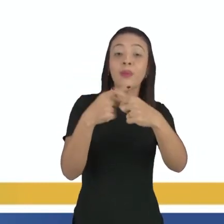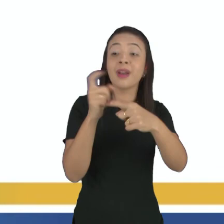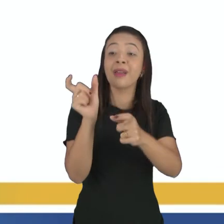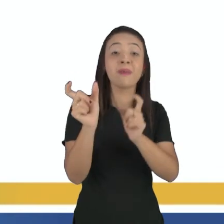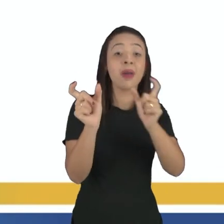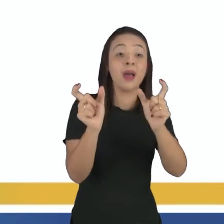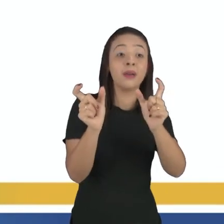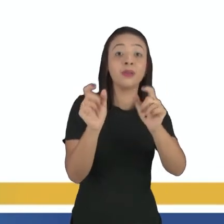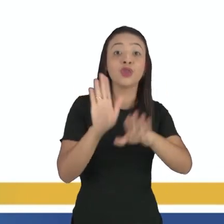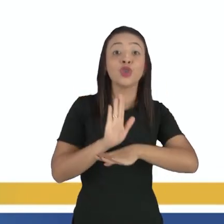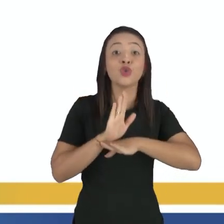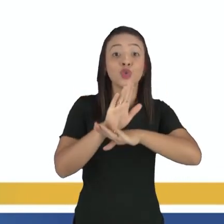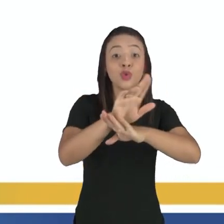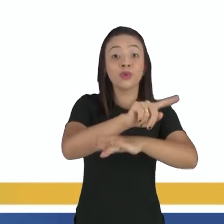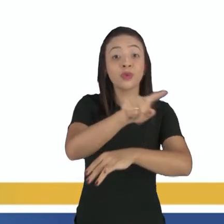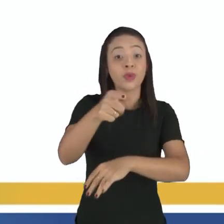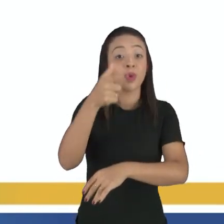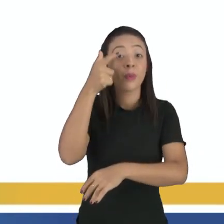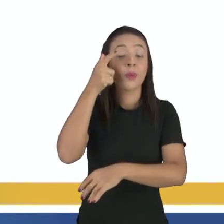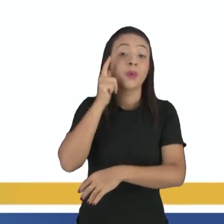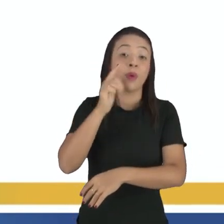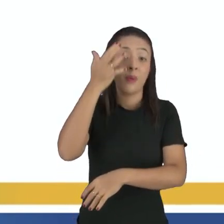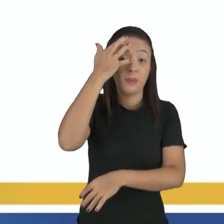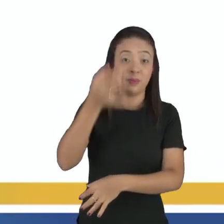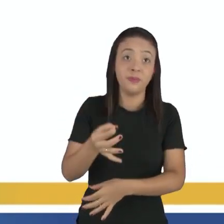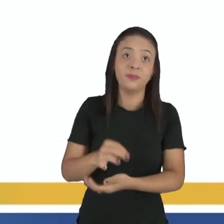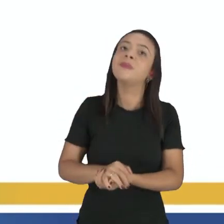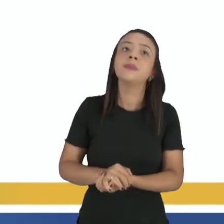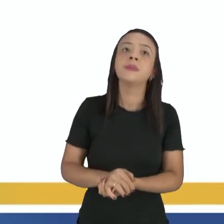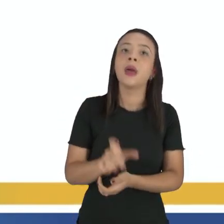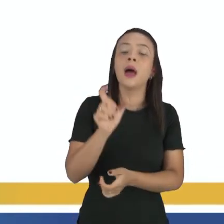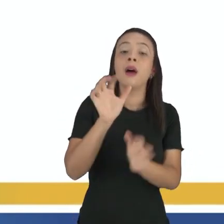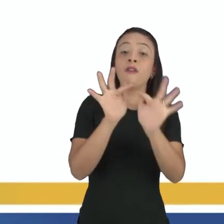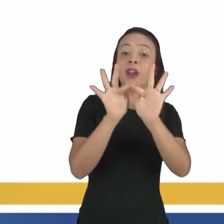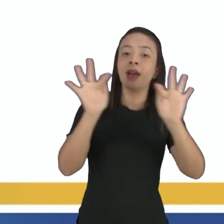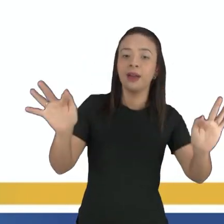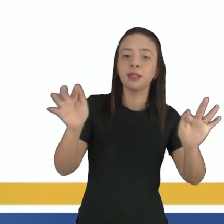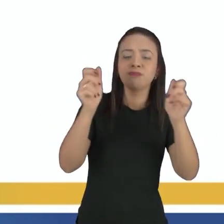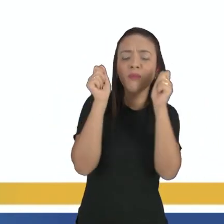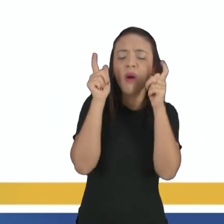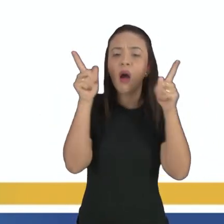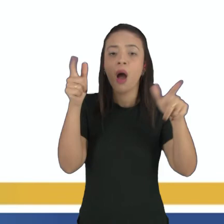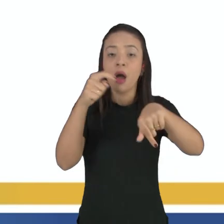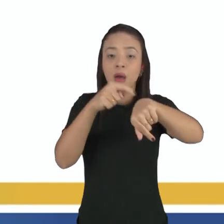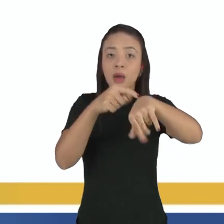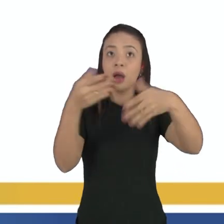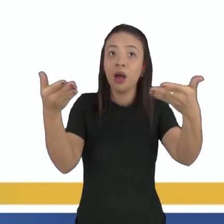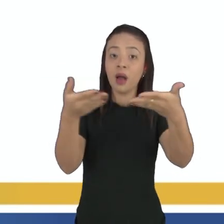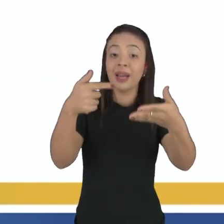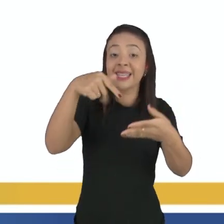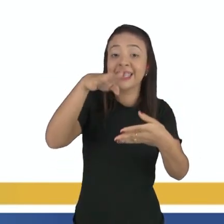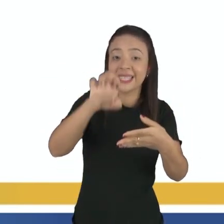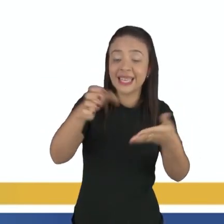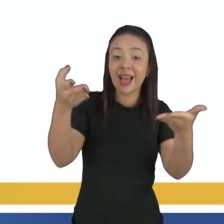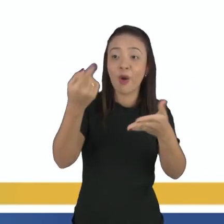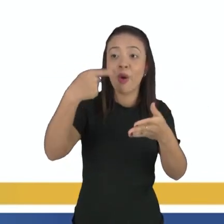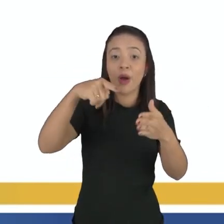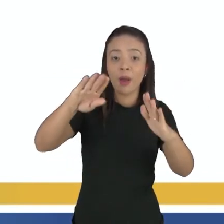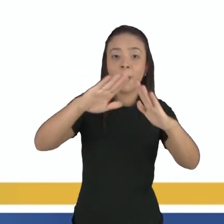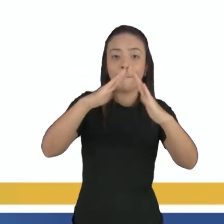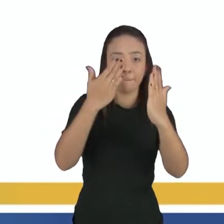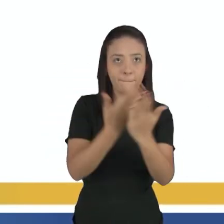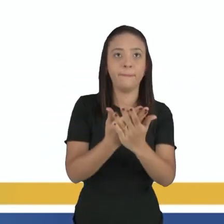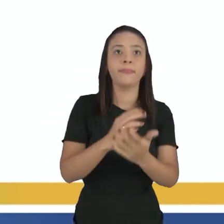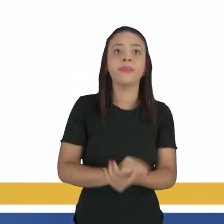dão dicas para você chegar o resultado Olha o que se diz no trecho a corda que está na hora de você ir para o Colégio